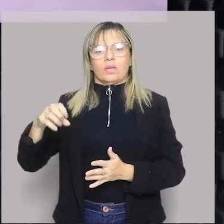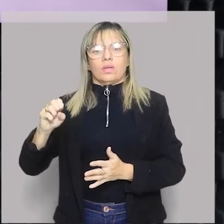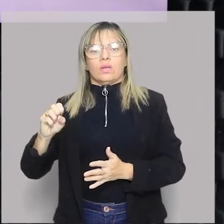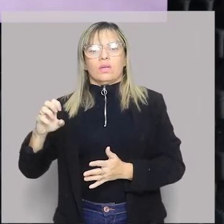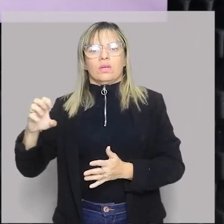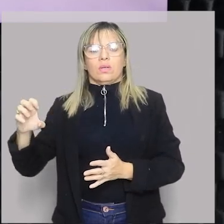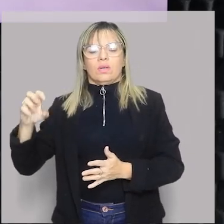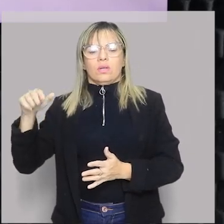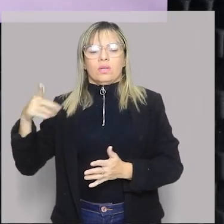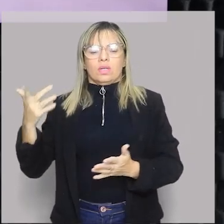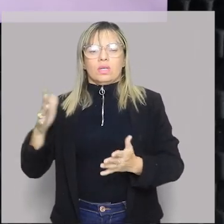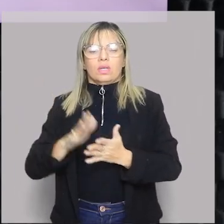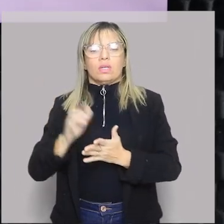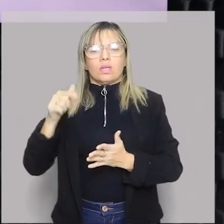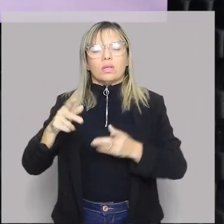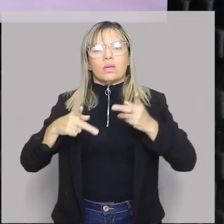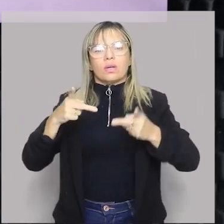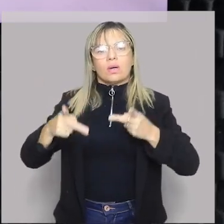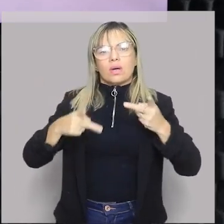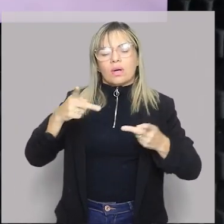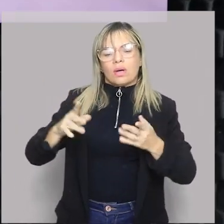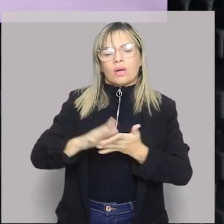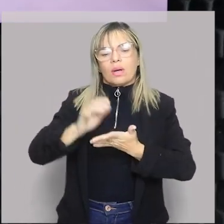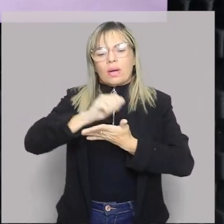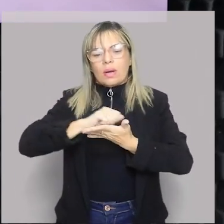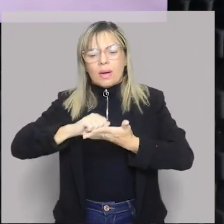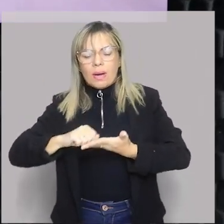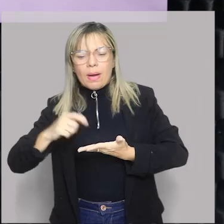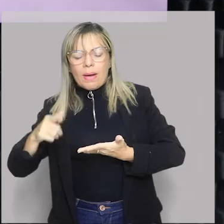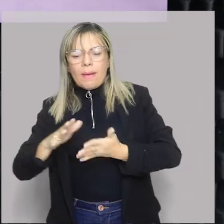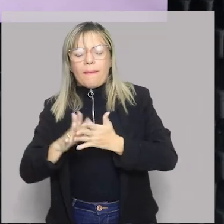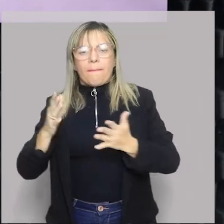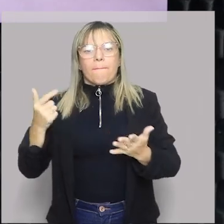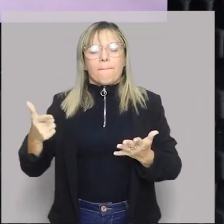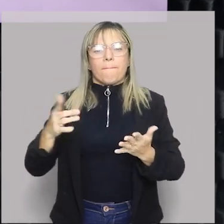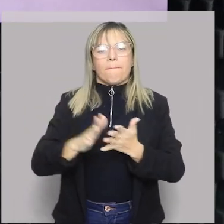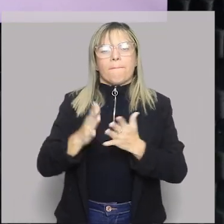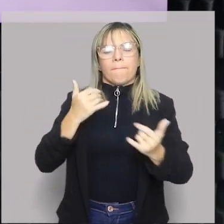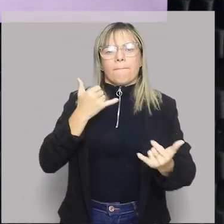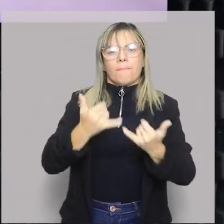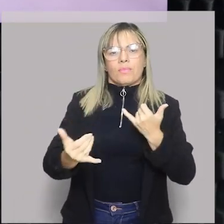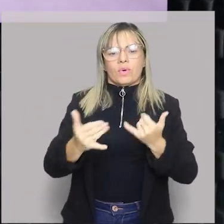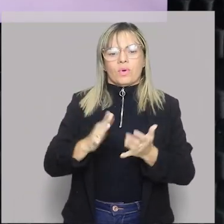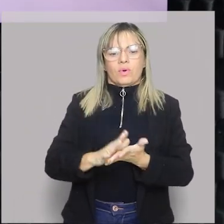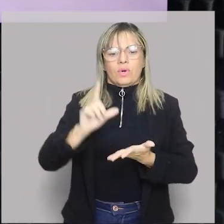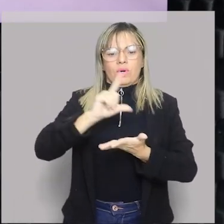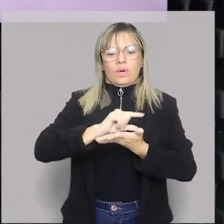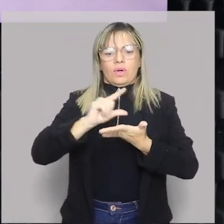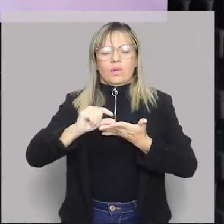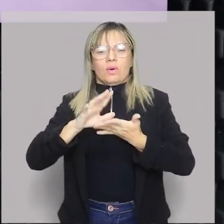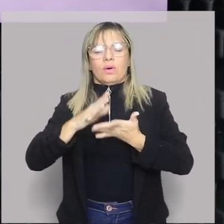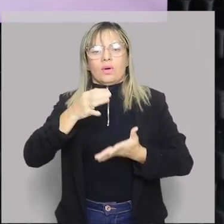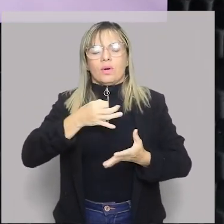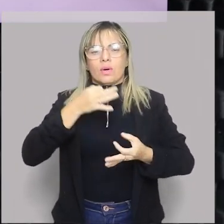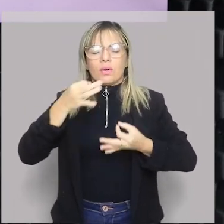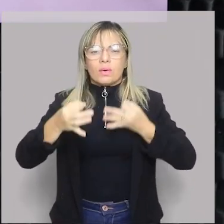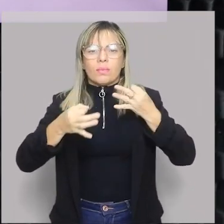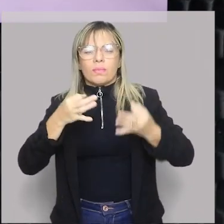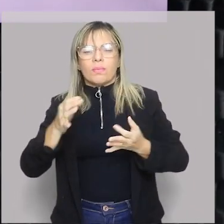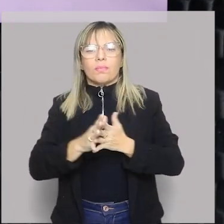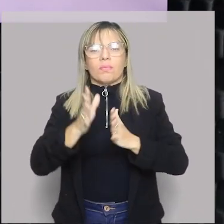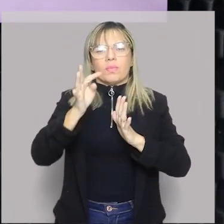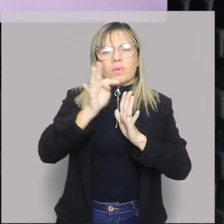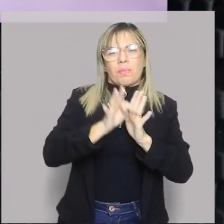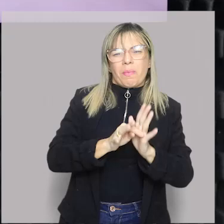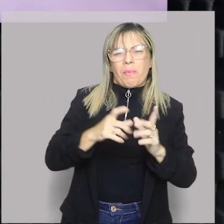que ele está dizendo que a sinopse é uma estrutura semelhante com o artigo de opinião, e não é. O artigo de opinião, ele é um texto